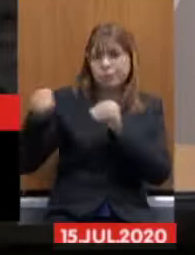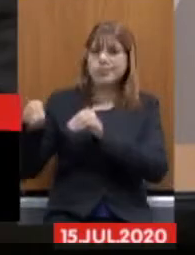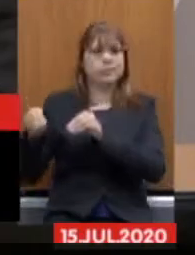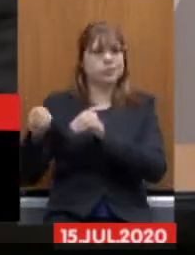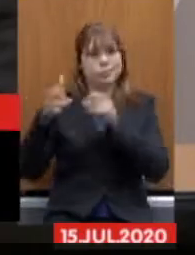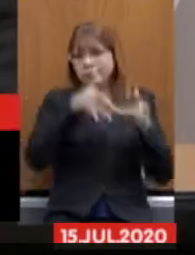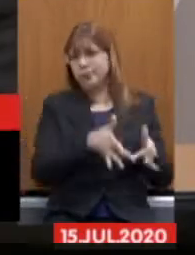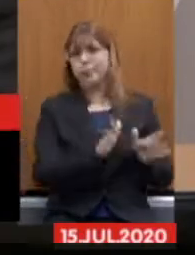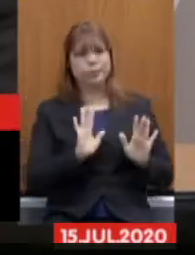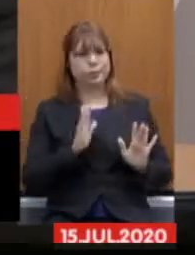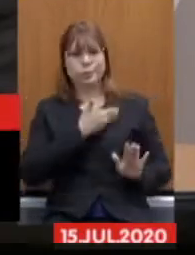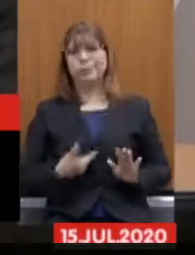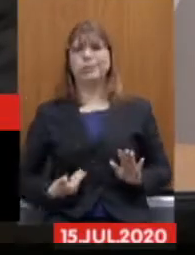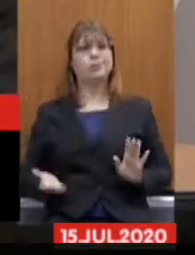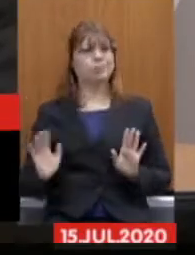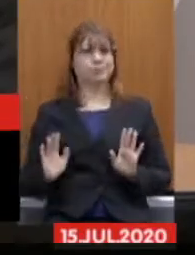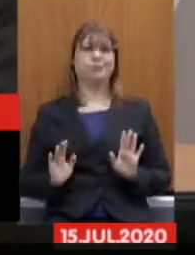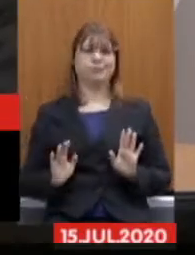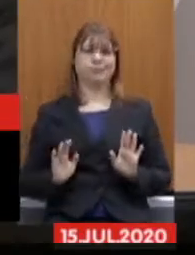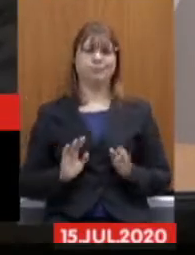e tu velho